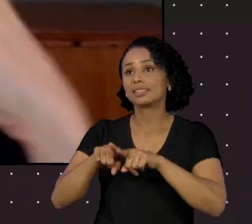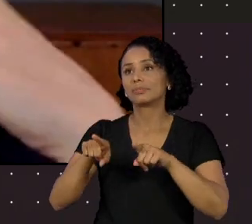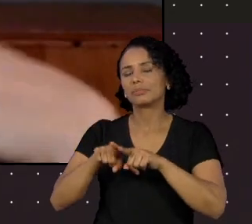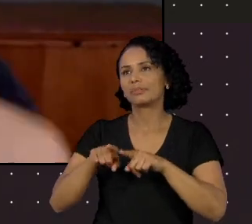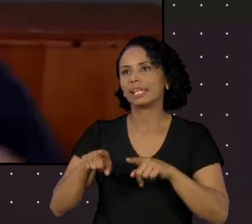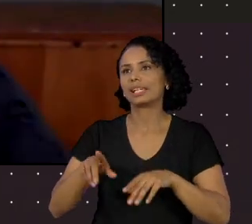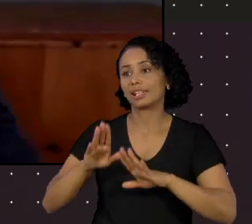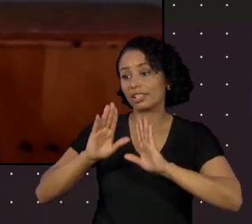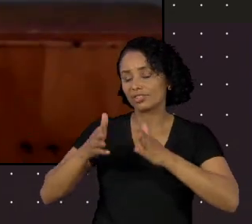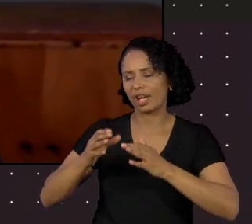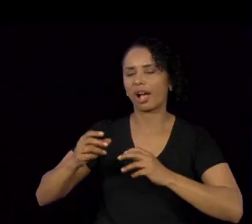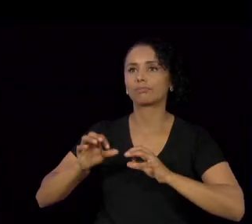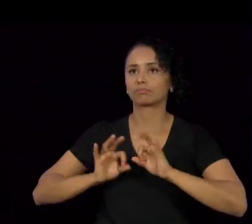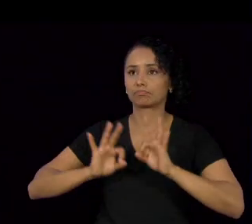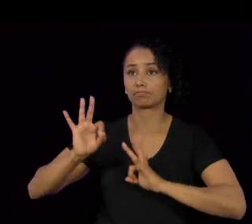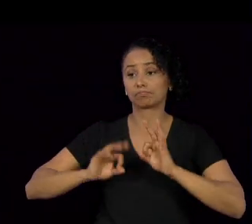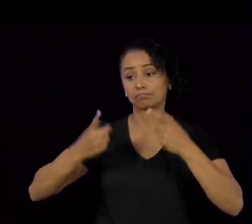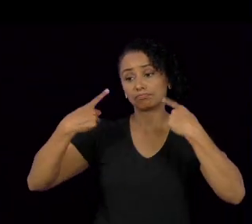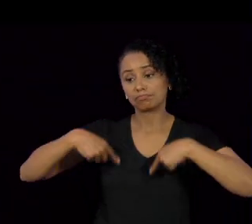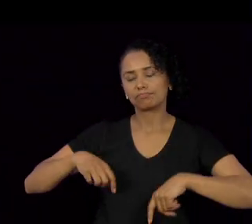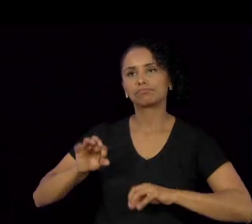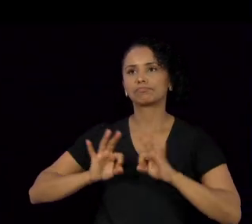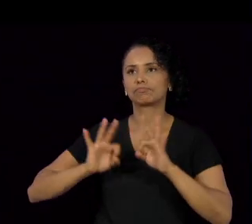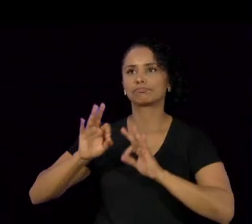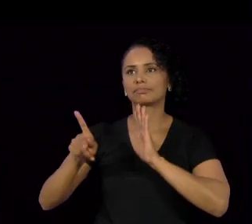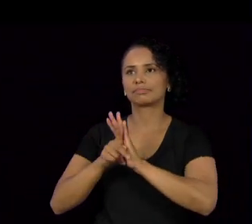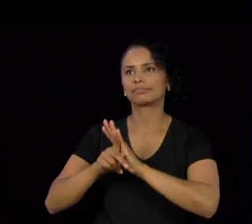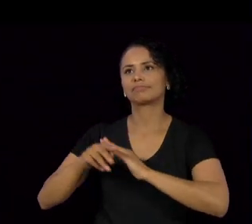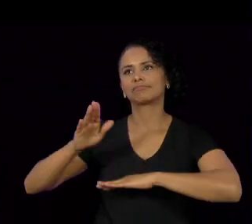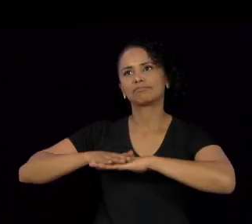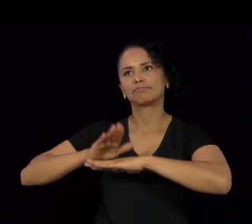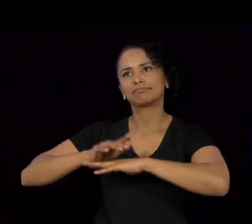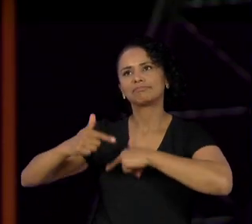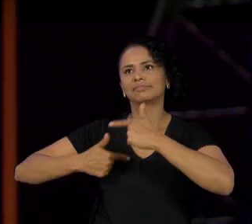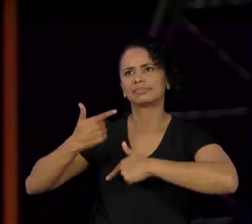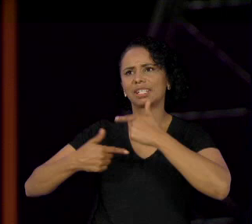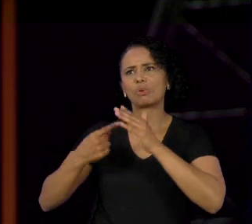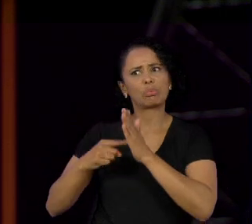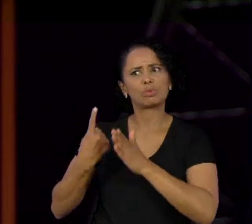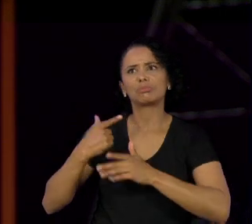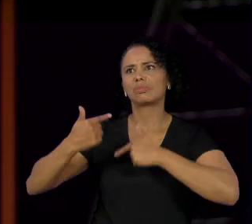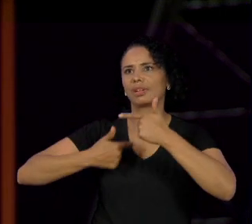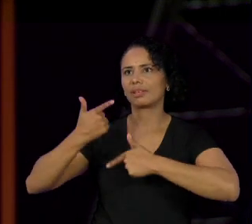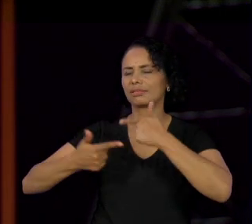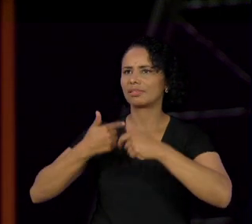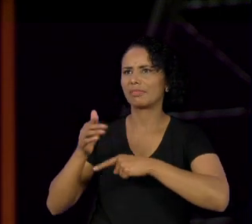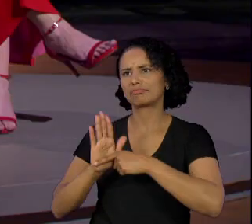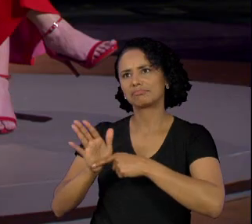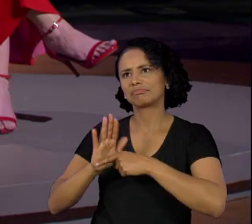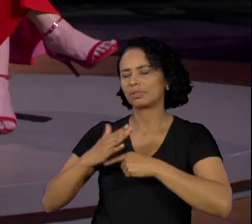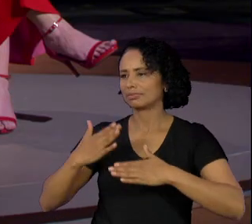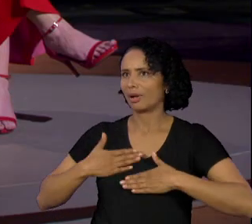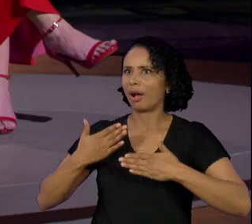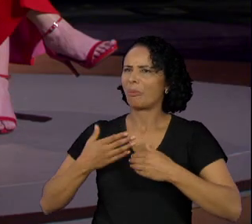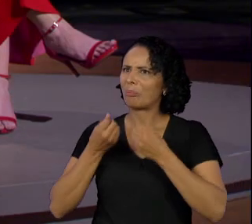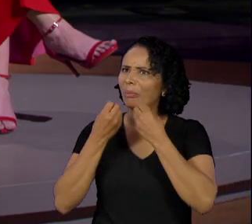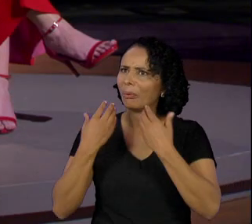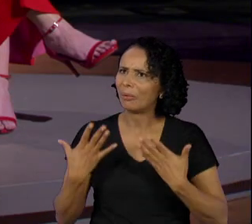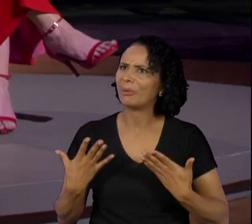E ela me preparou para esse trabalho. Foi meu primeiro trabalho no cinema e foi uma surpresa muito boa, assim,